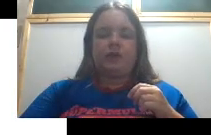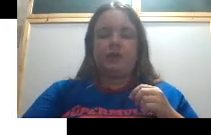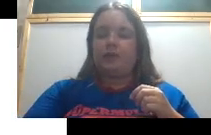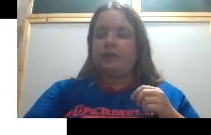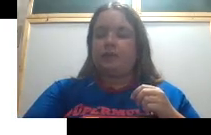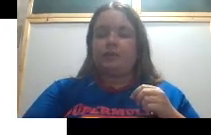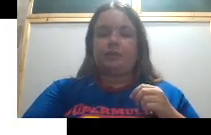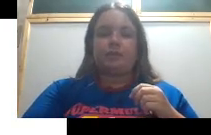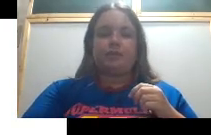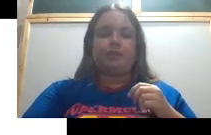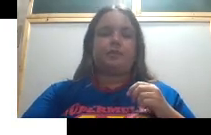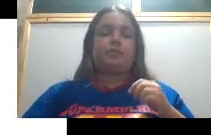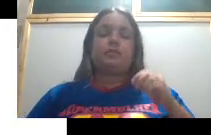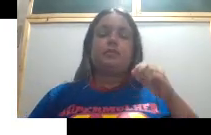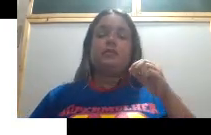certo